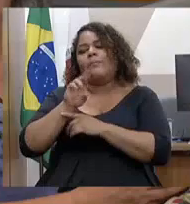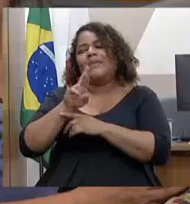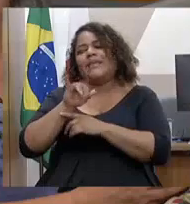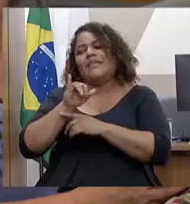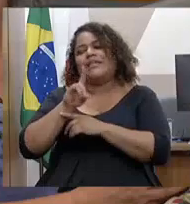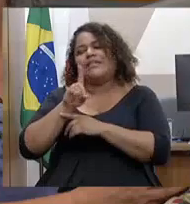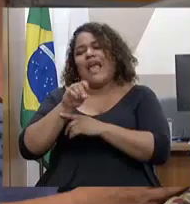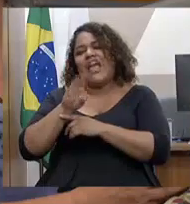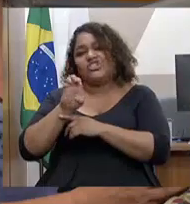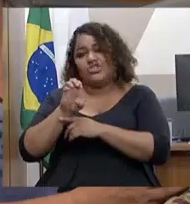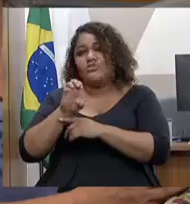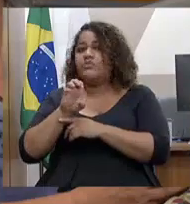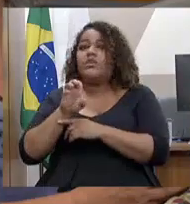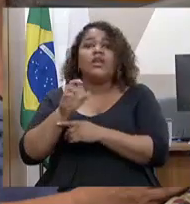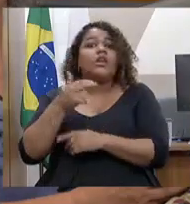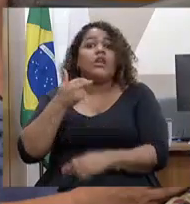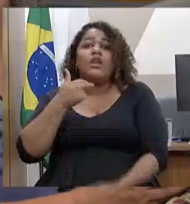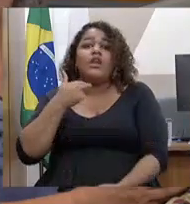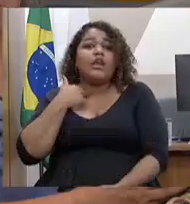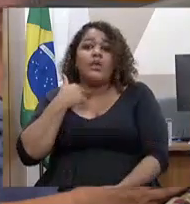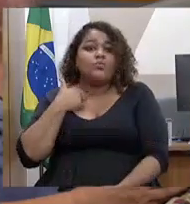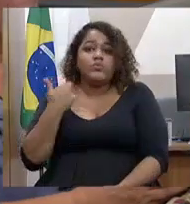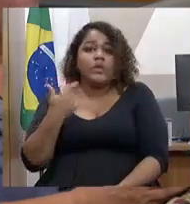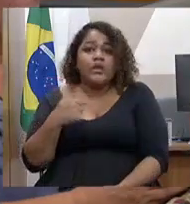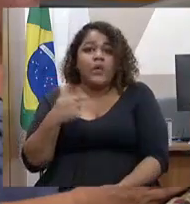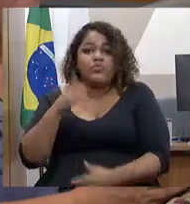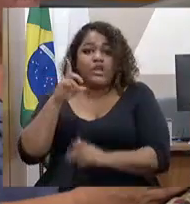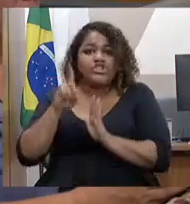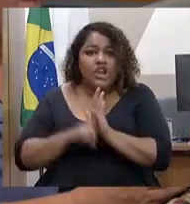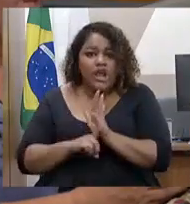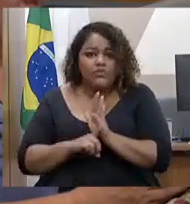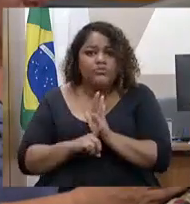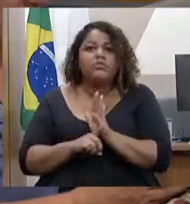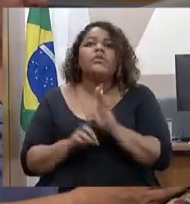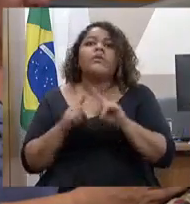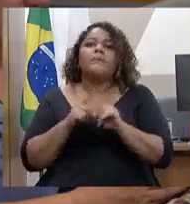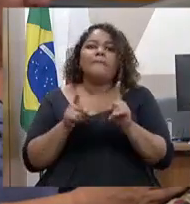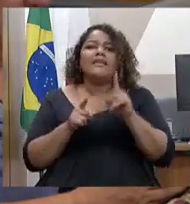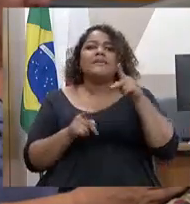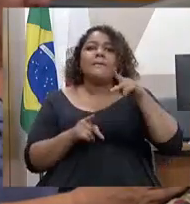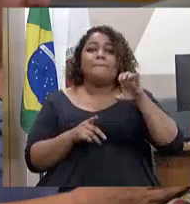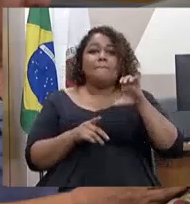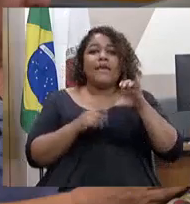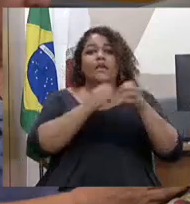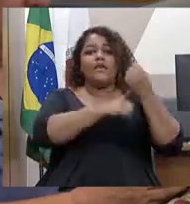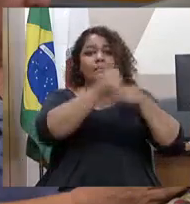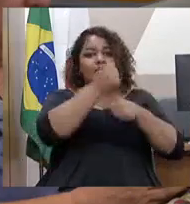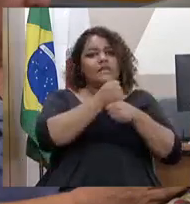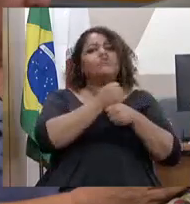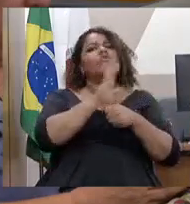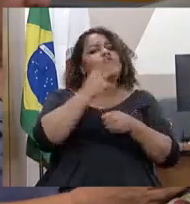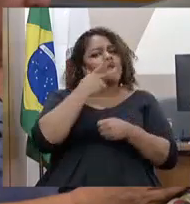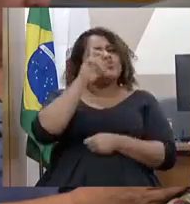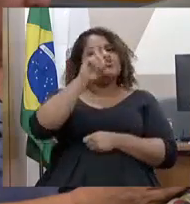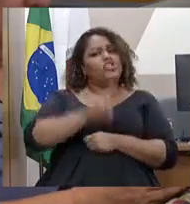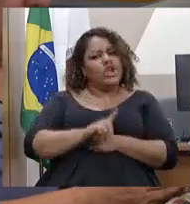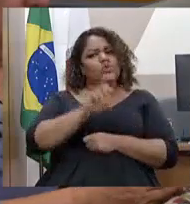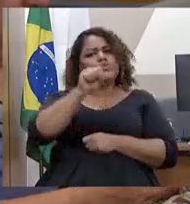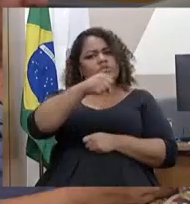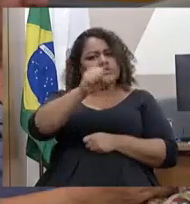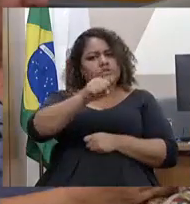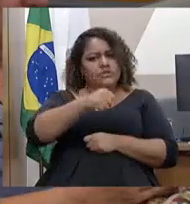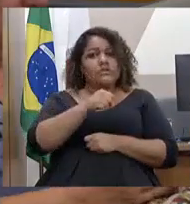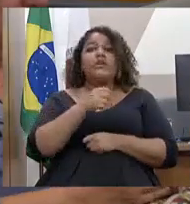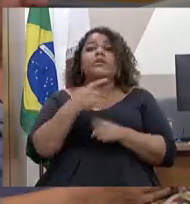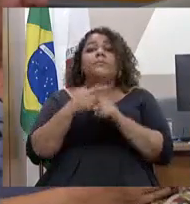Brasília no ano passado deixou bem claro que o acesso você tem direito a insalubridade mas nós investir não recebemos outros municípios